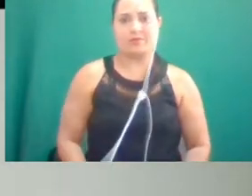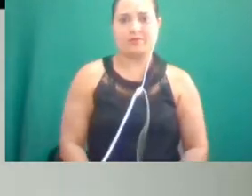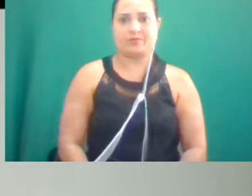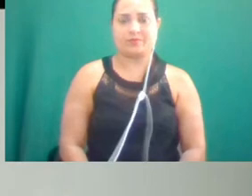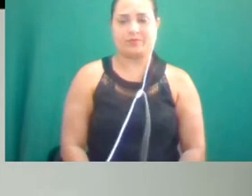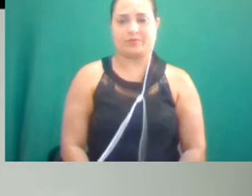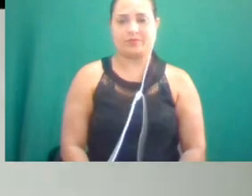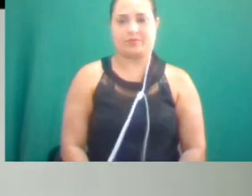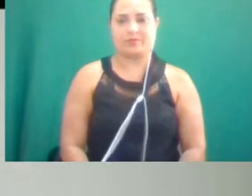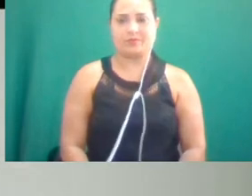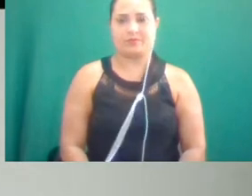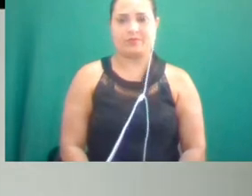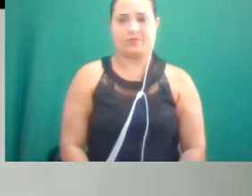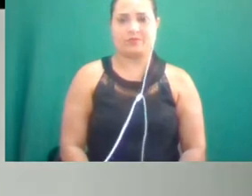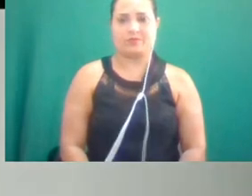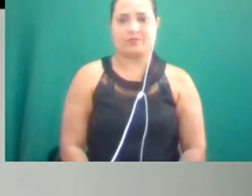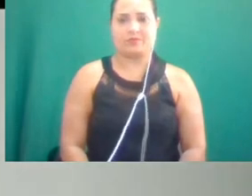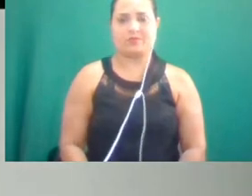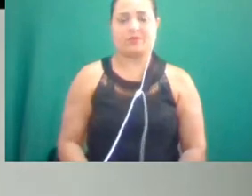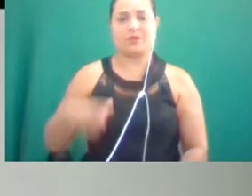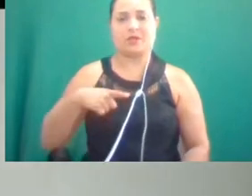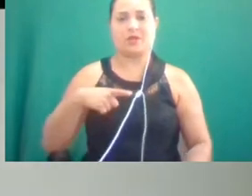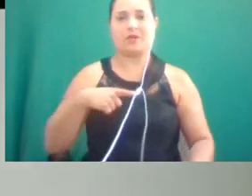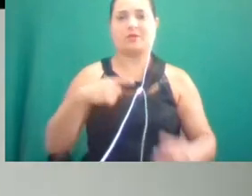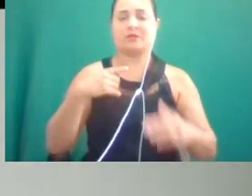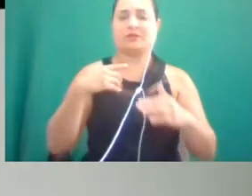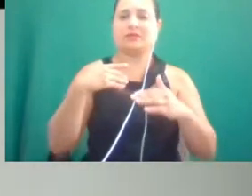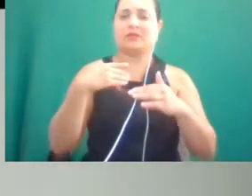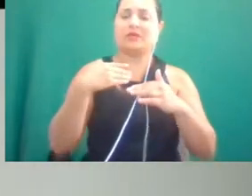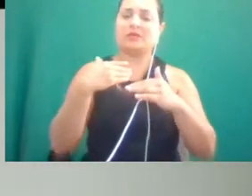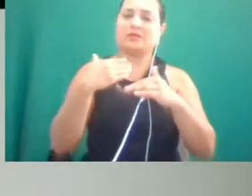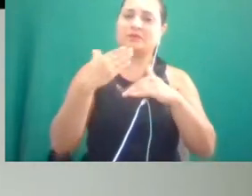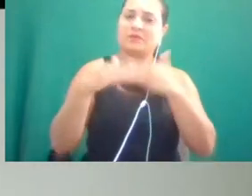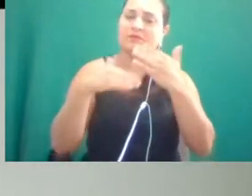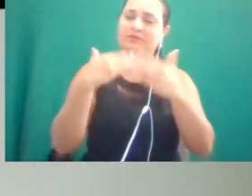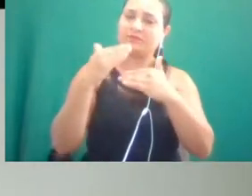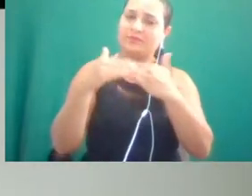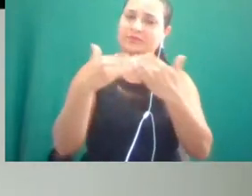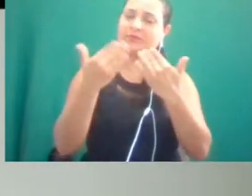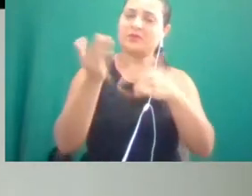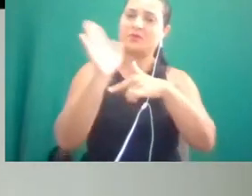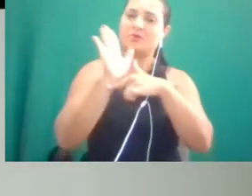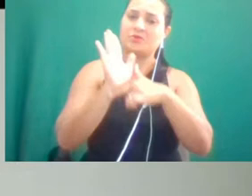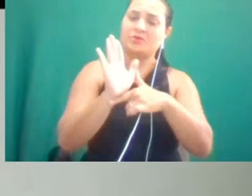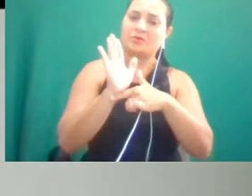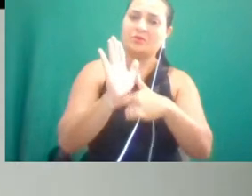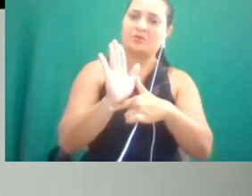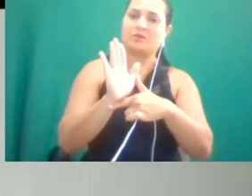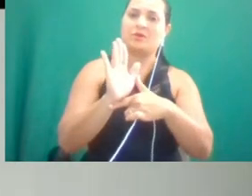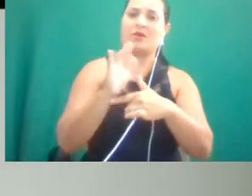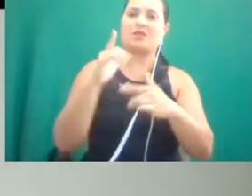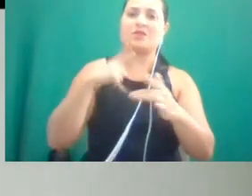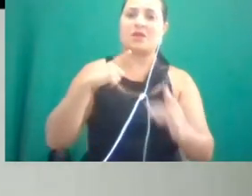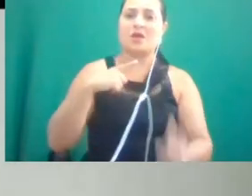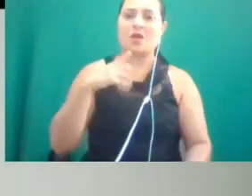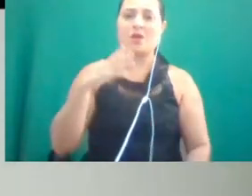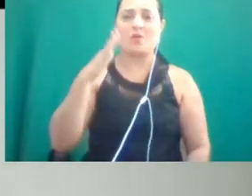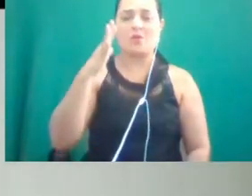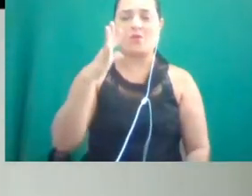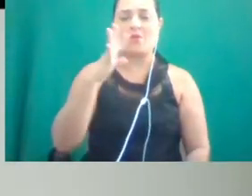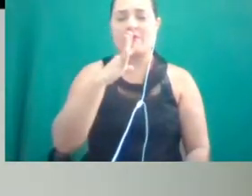dignidade a profissão de engenheiro de pesca. E nesse